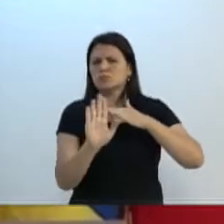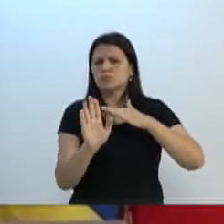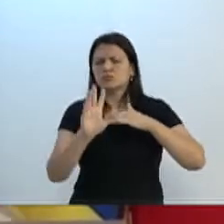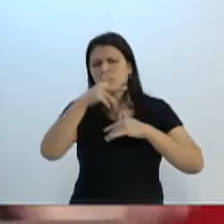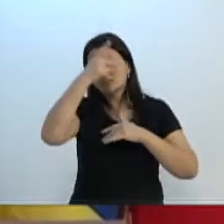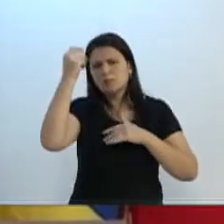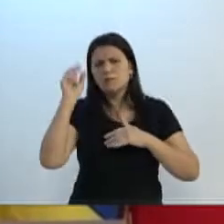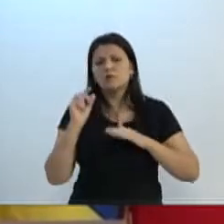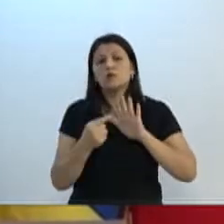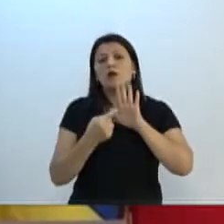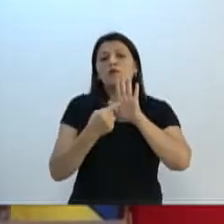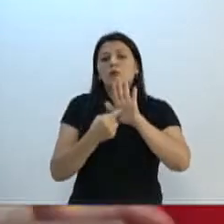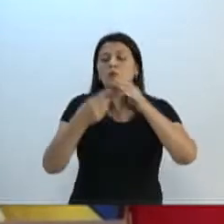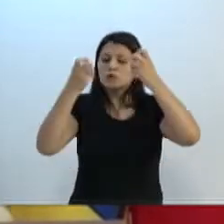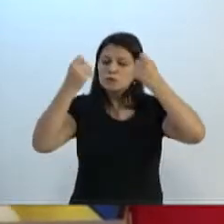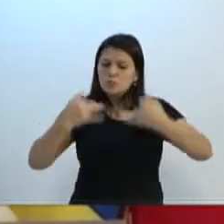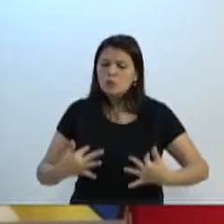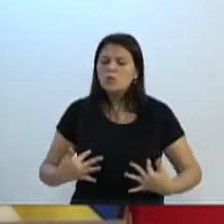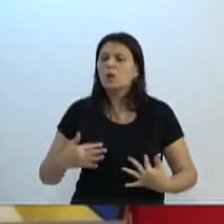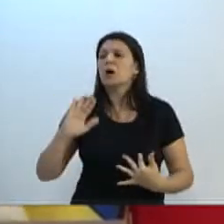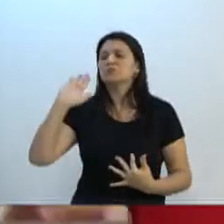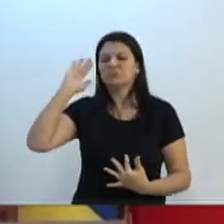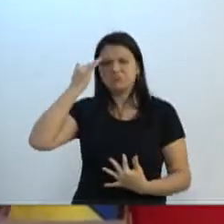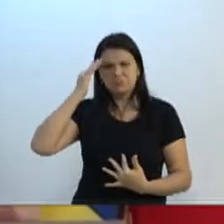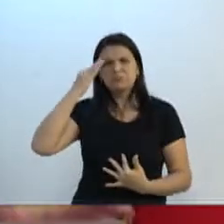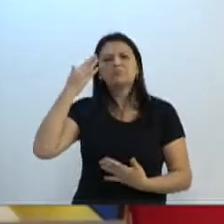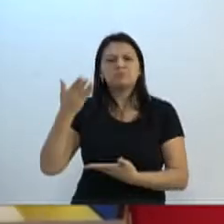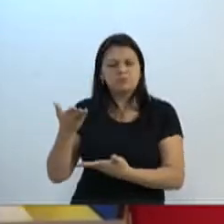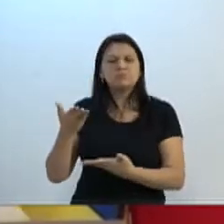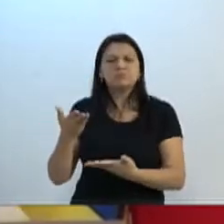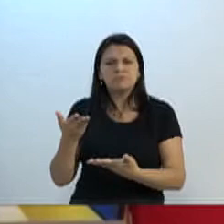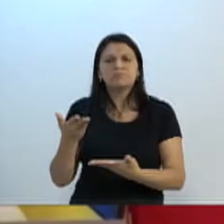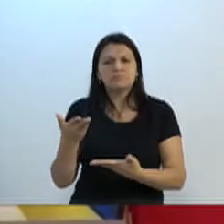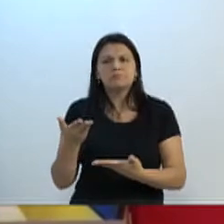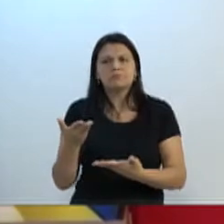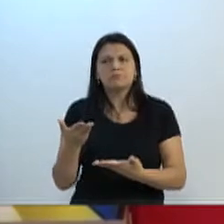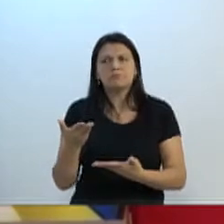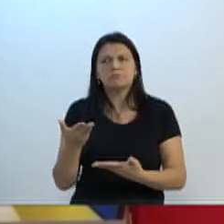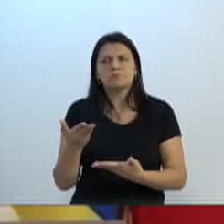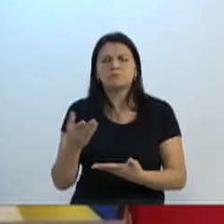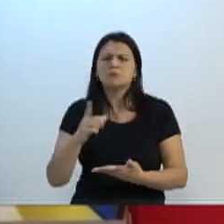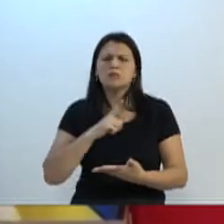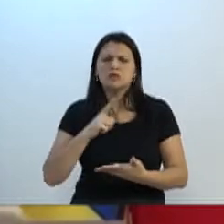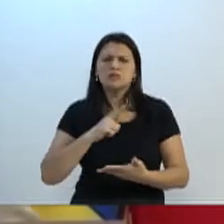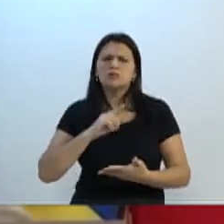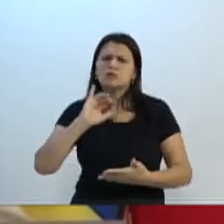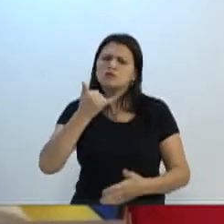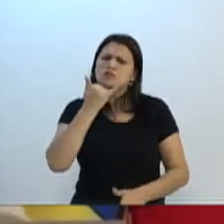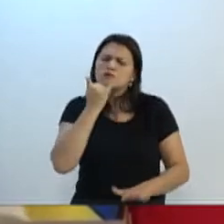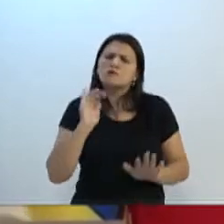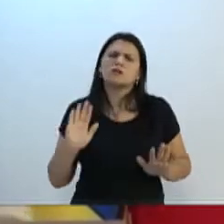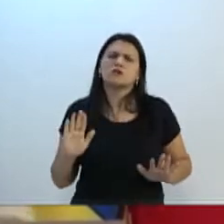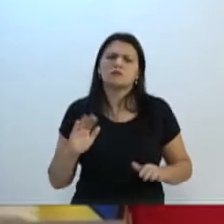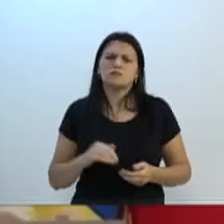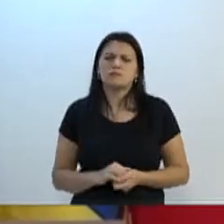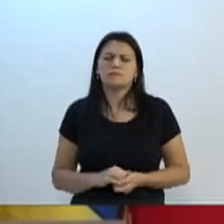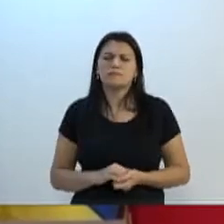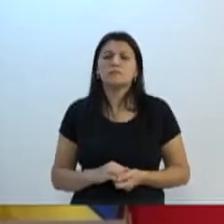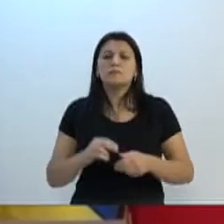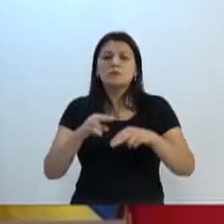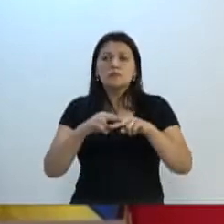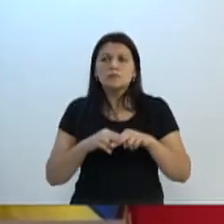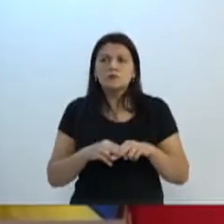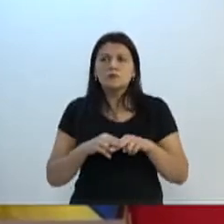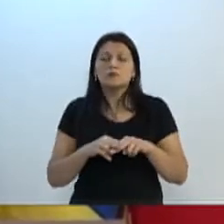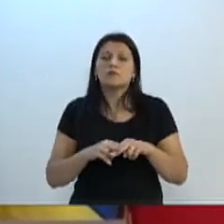se posicionou, porque entendemos após o posicionamento da Prefeitura que tinham as devidas justificativas. Então faço isso aqui porque,